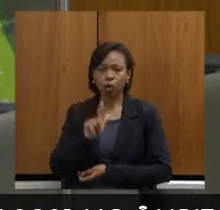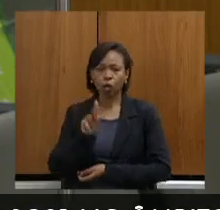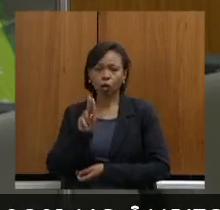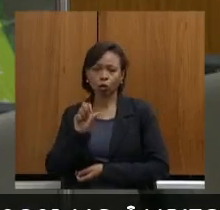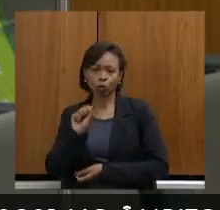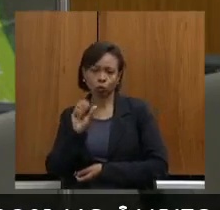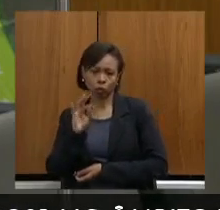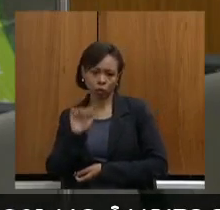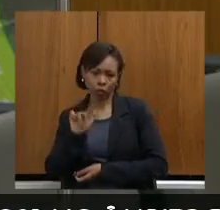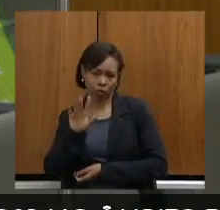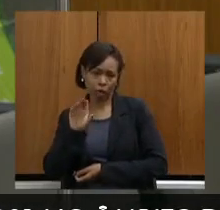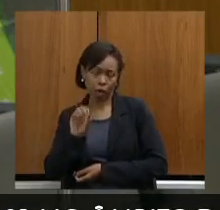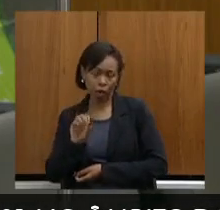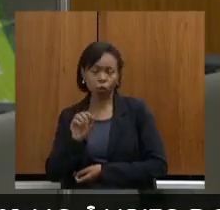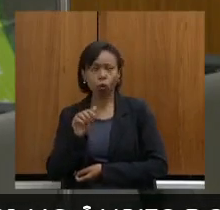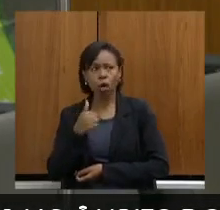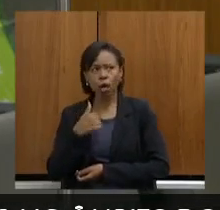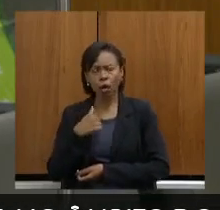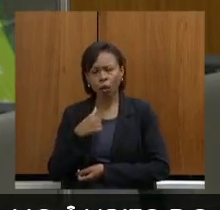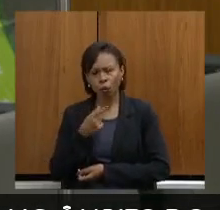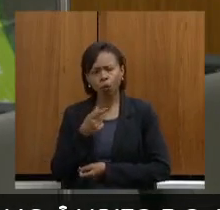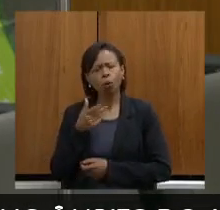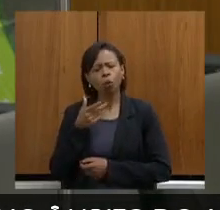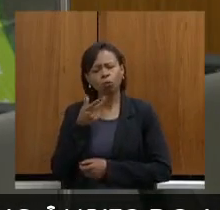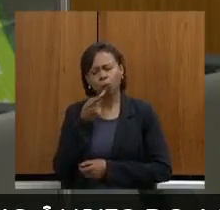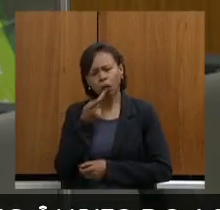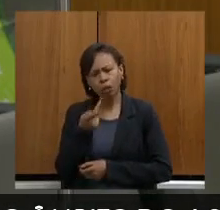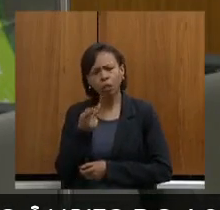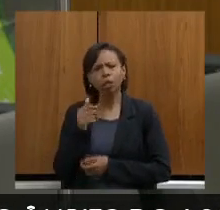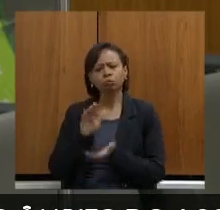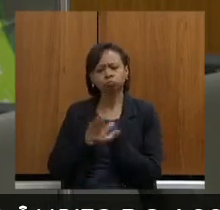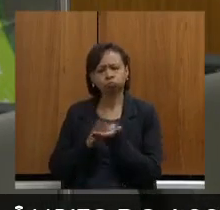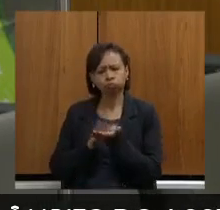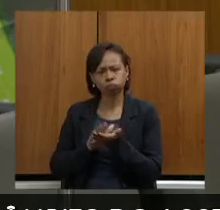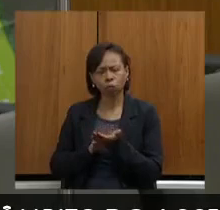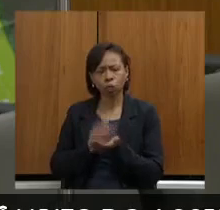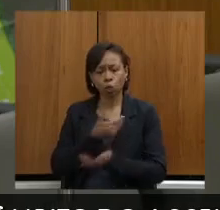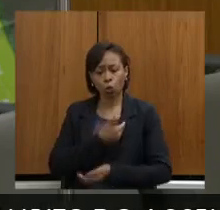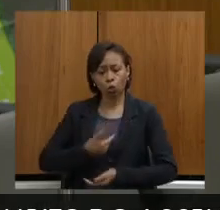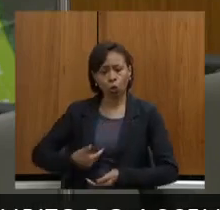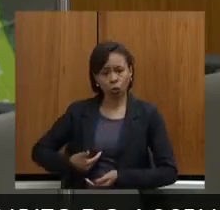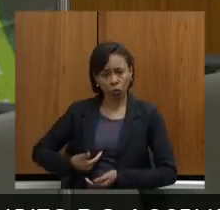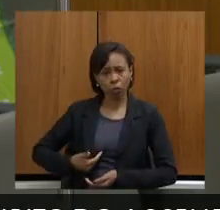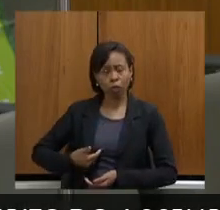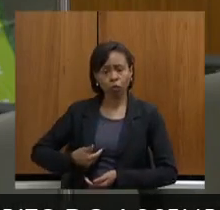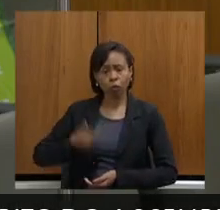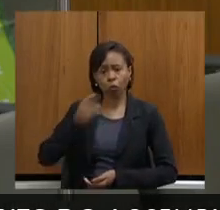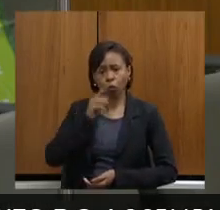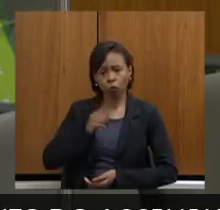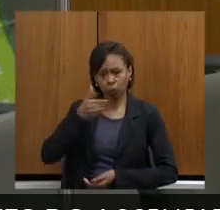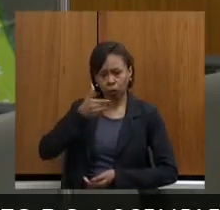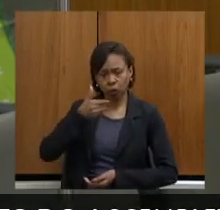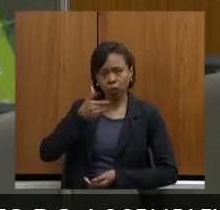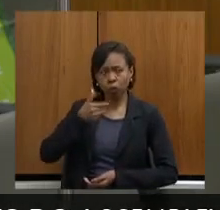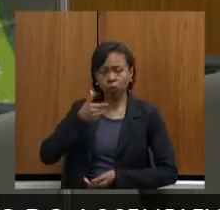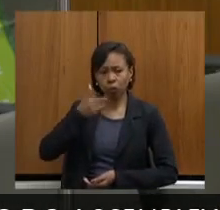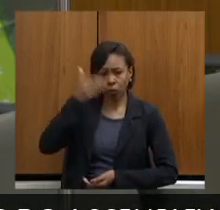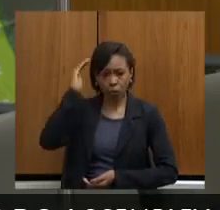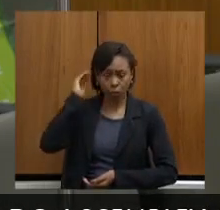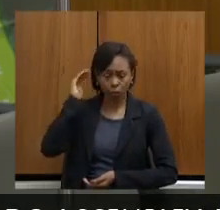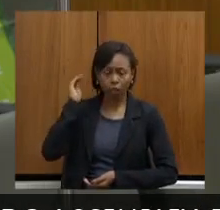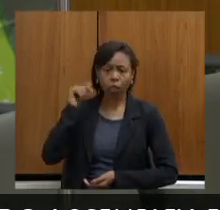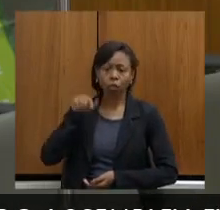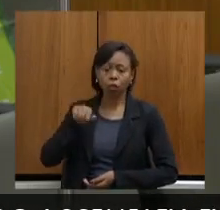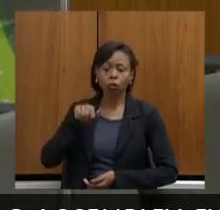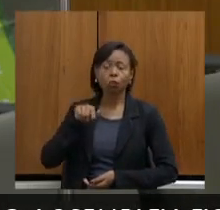fala eu fiz elogios à gestão do Governo do Estado e consequentemente do secretário Gustavo o e ao